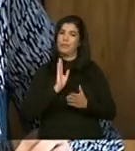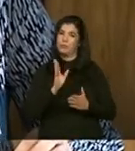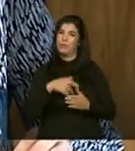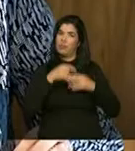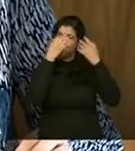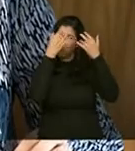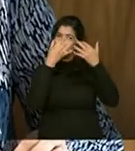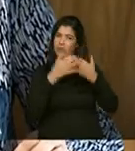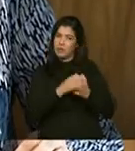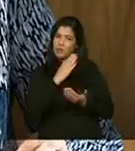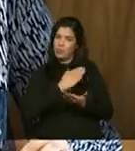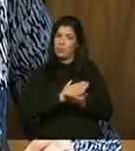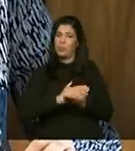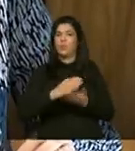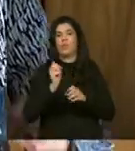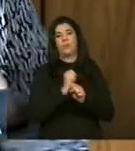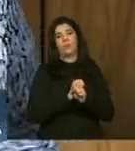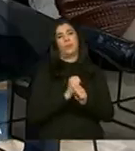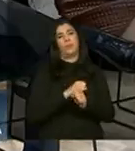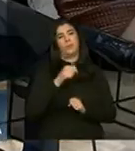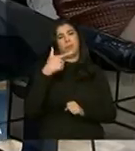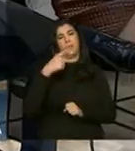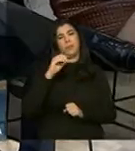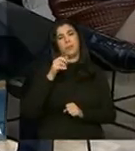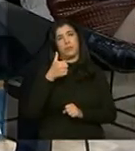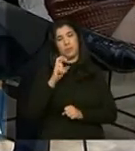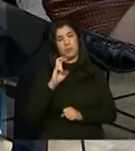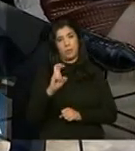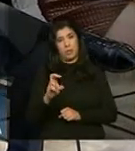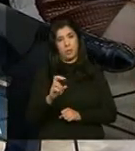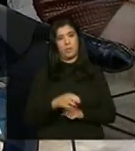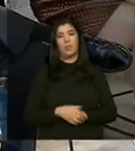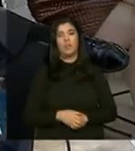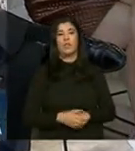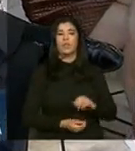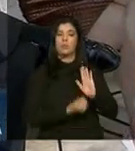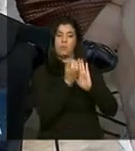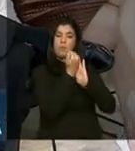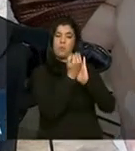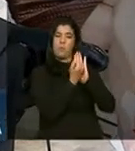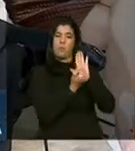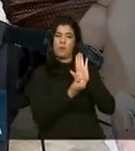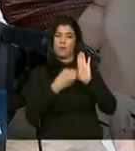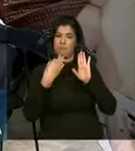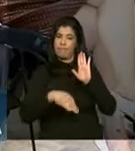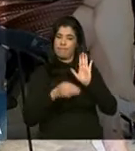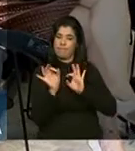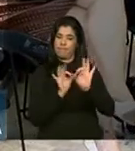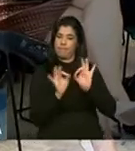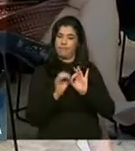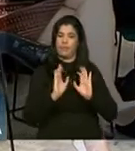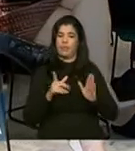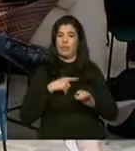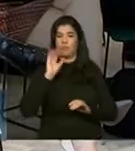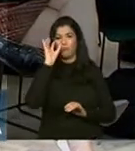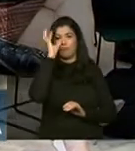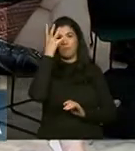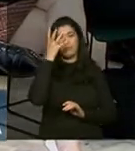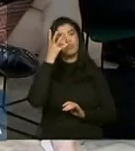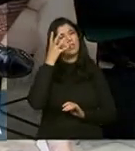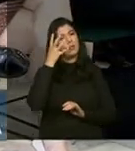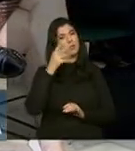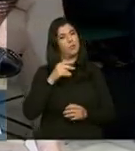disse, entrarmos em 2015 com uma agenda muito bem definida, já com medidas concretas